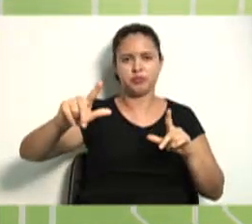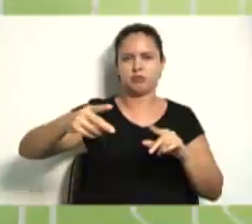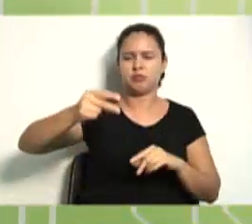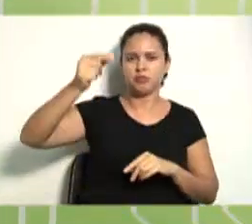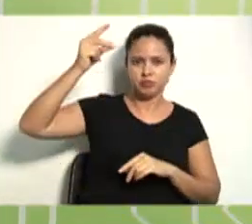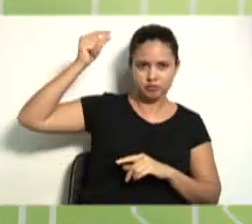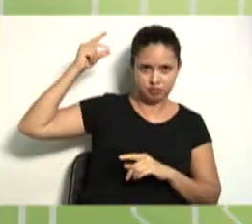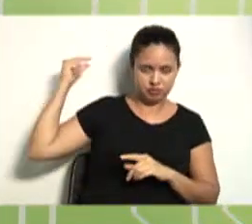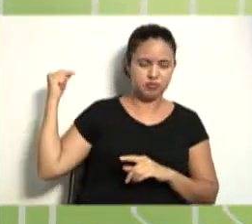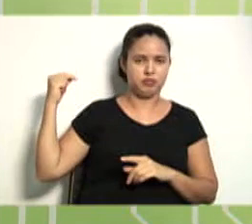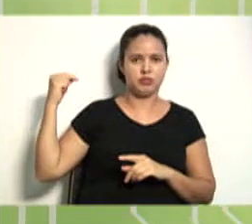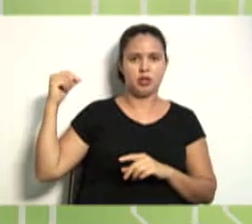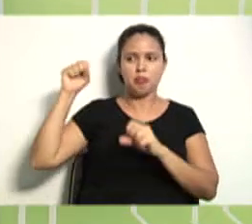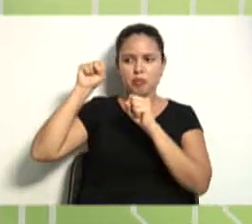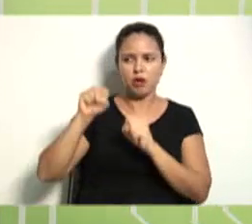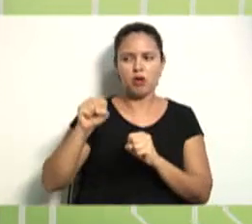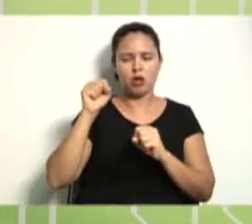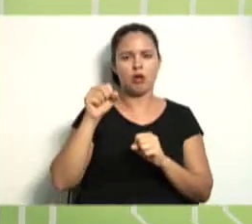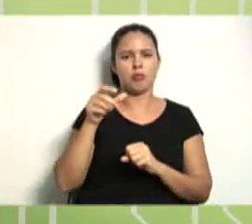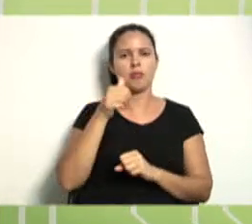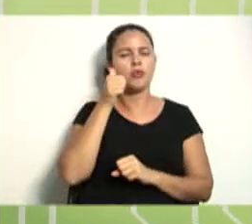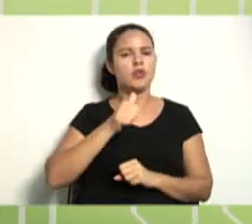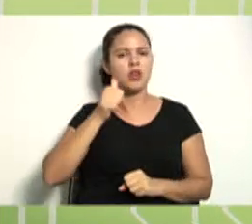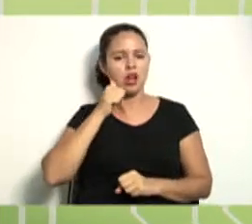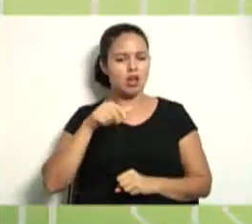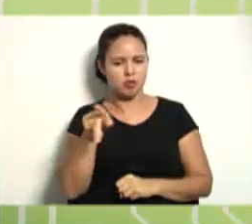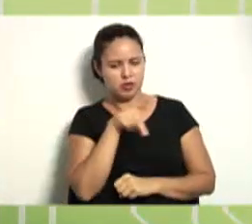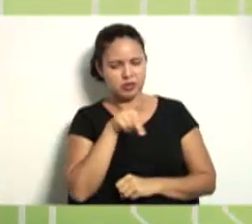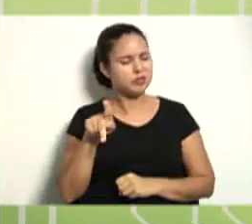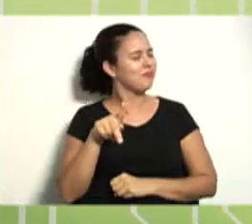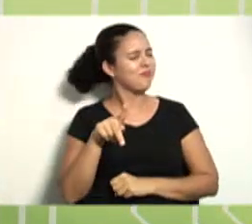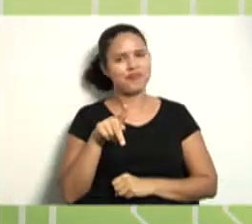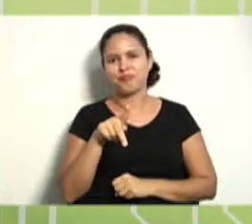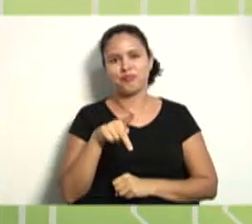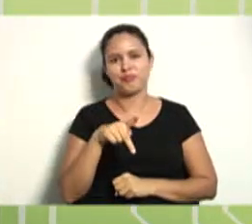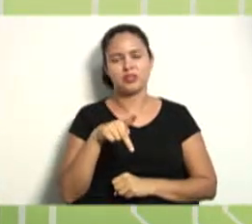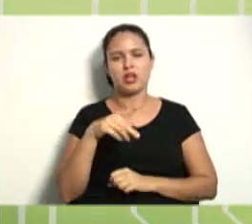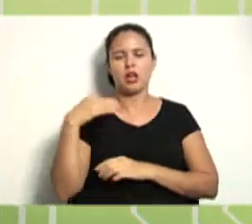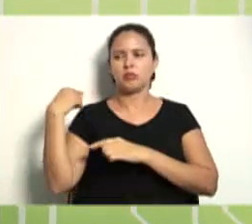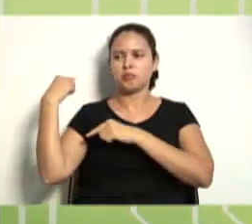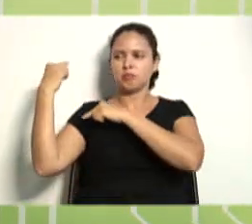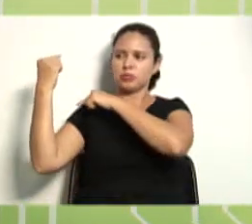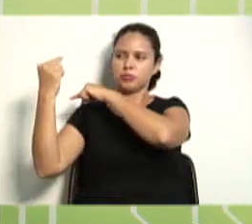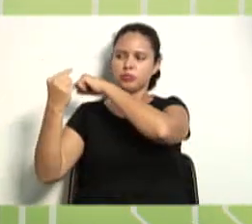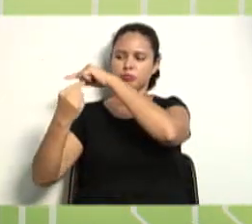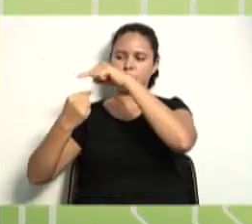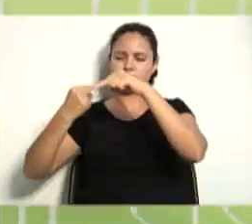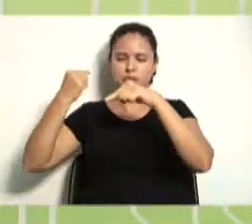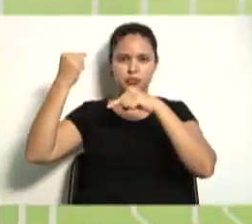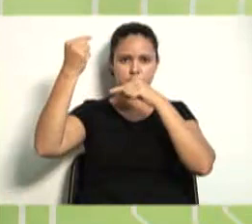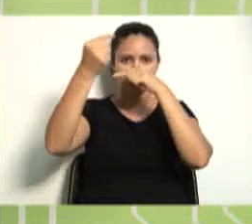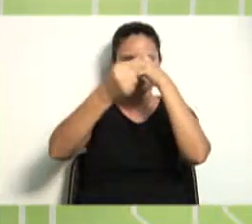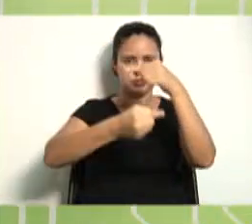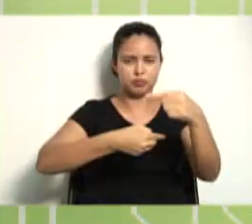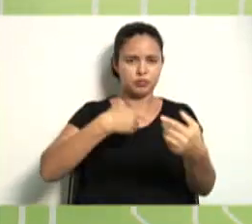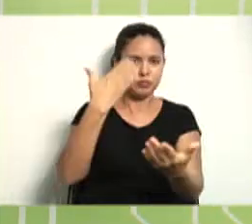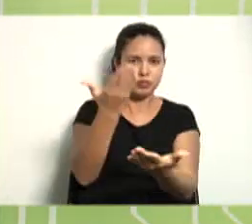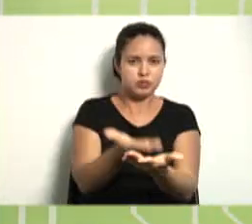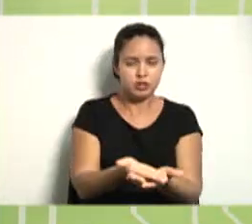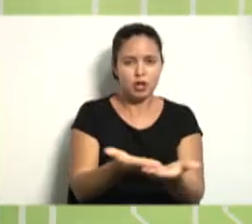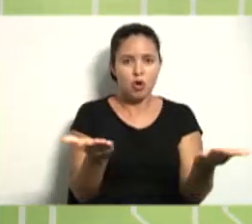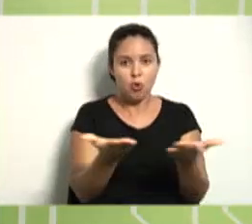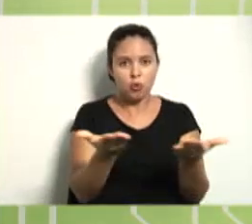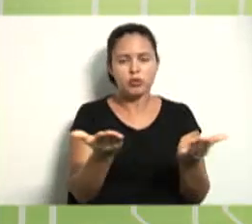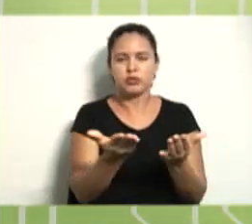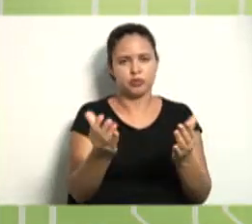permitiria realizar essa atividade. Então, aí vocês podem perceber como é uma relação. A forma como os seres humanos